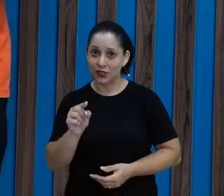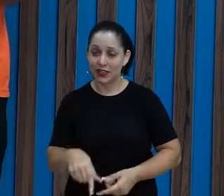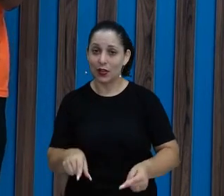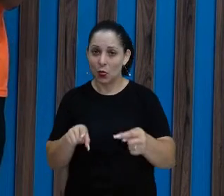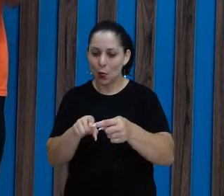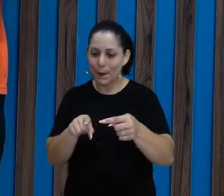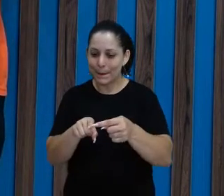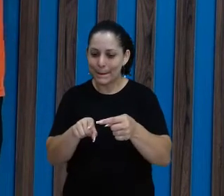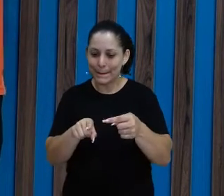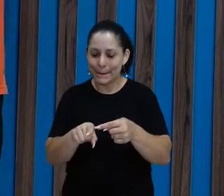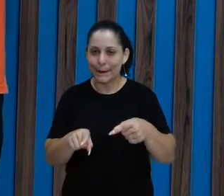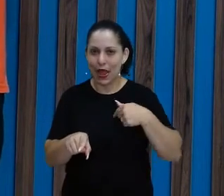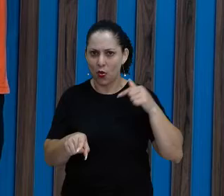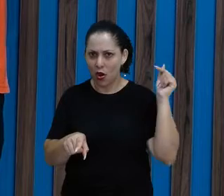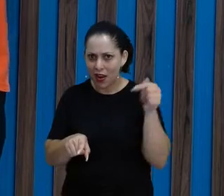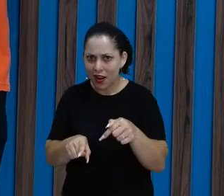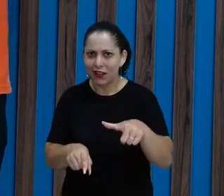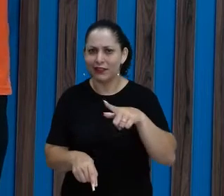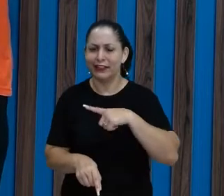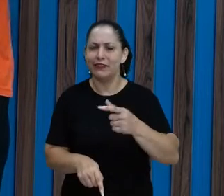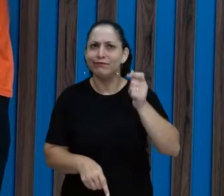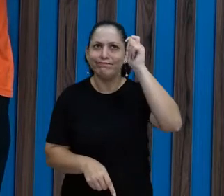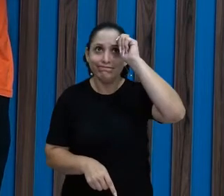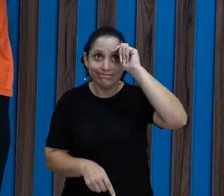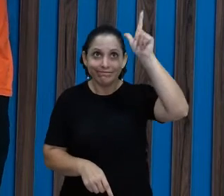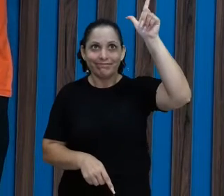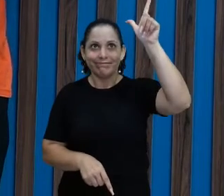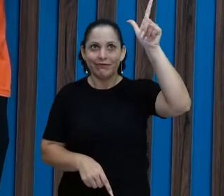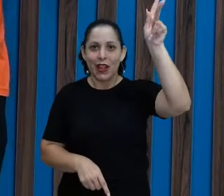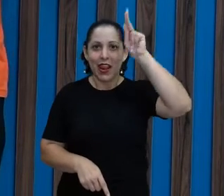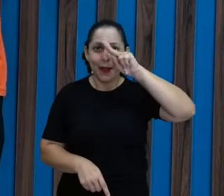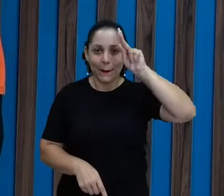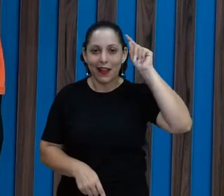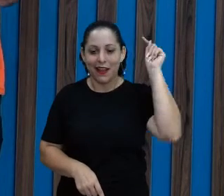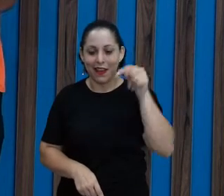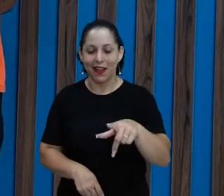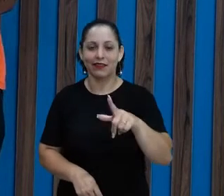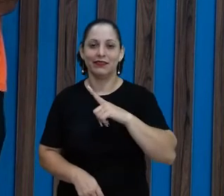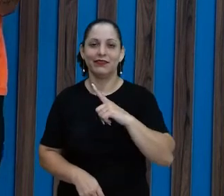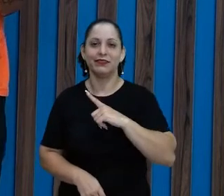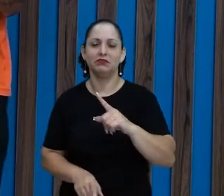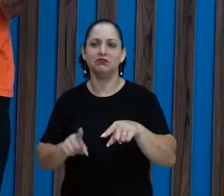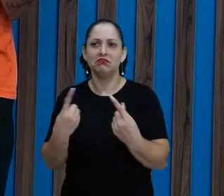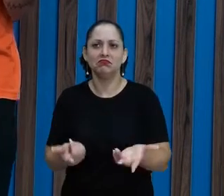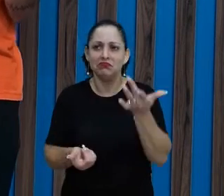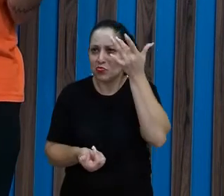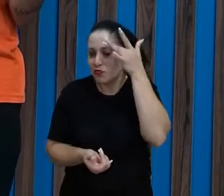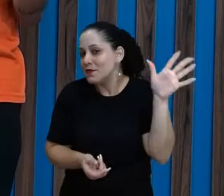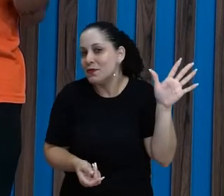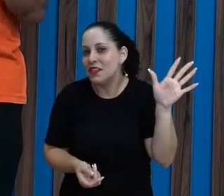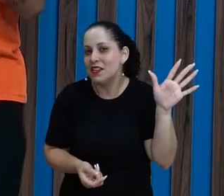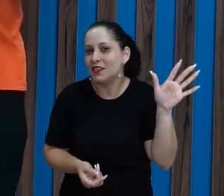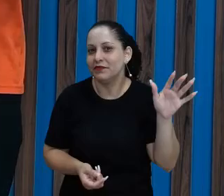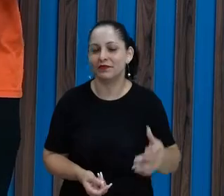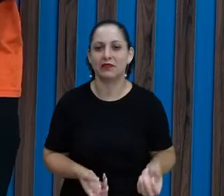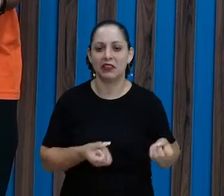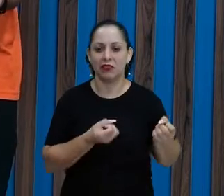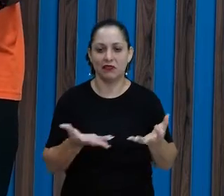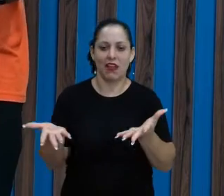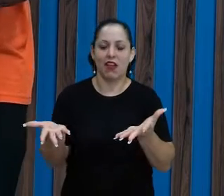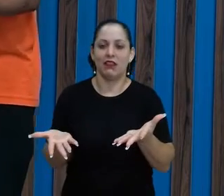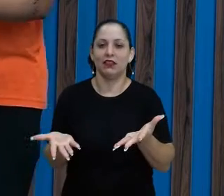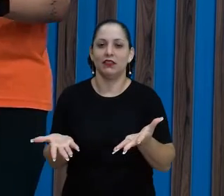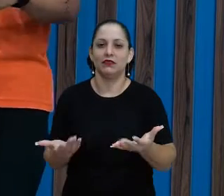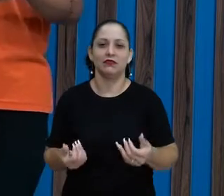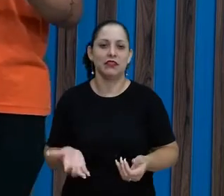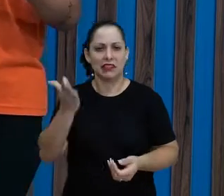se tiver, você diz, professor, eu lembrei aqui que no meu bairro tem. Mas eu nem sabia que isso era uma coisa que foi dada pra gente, né,